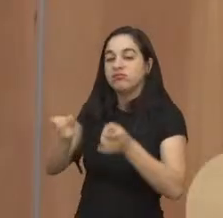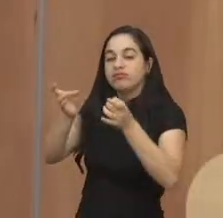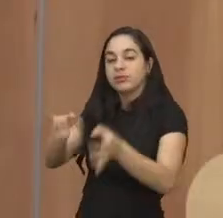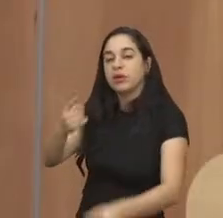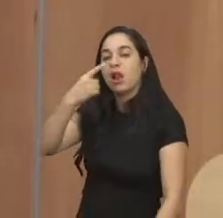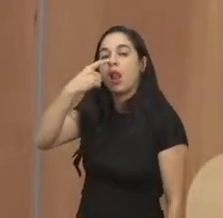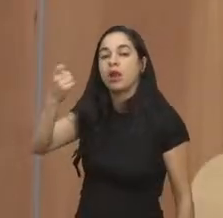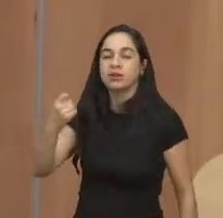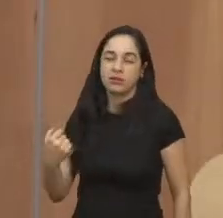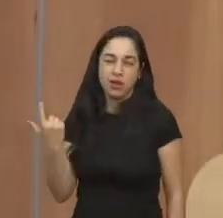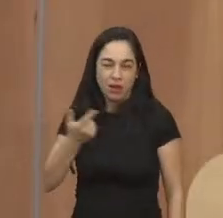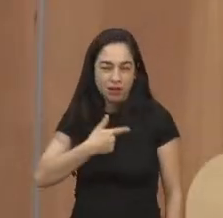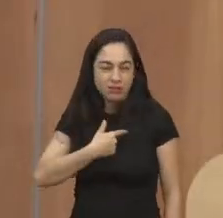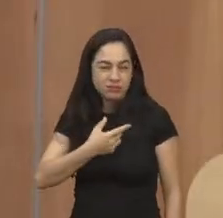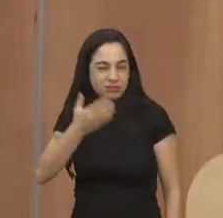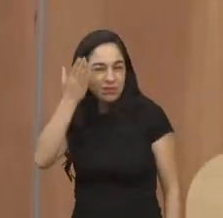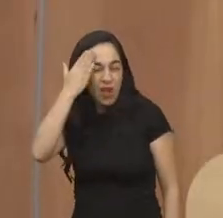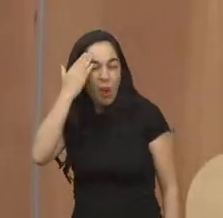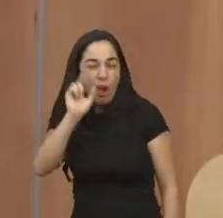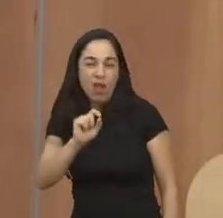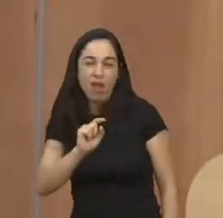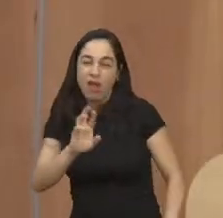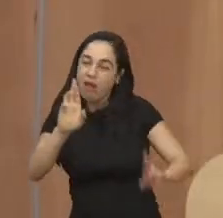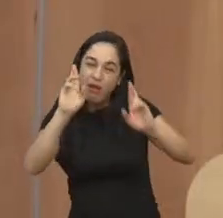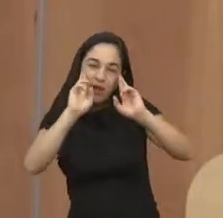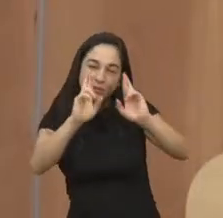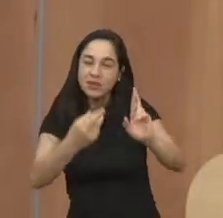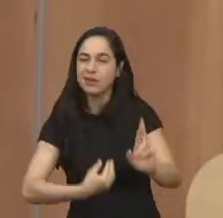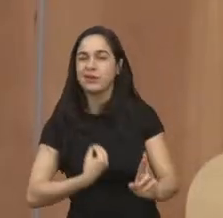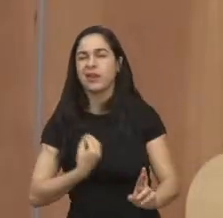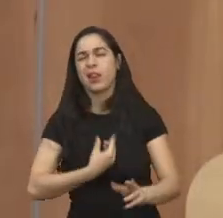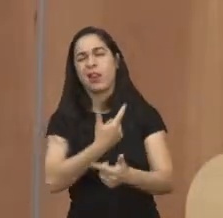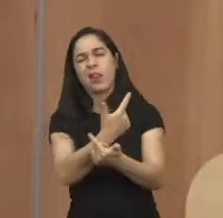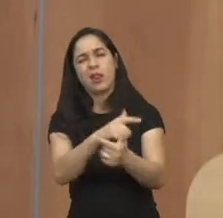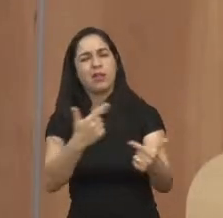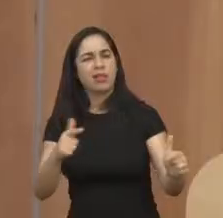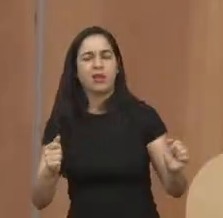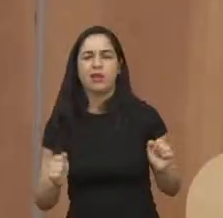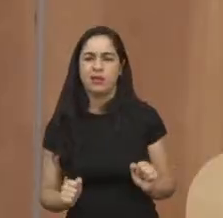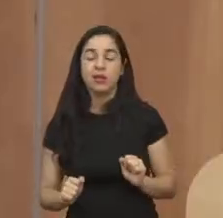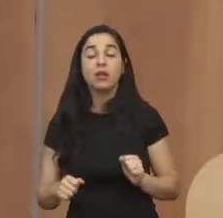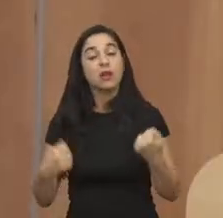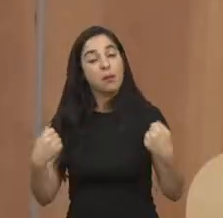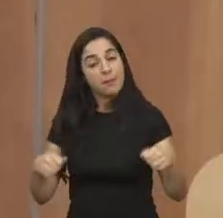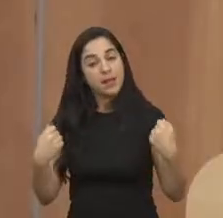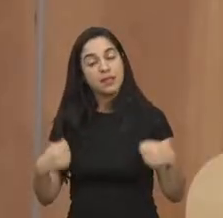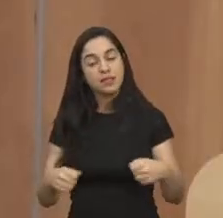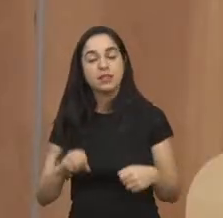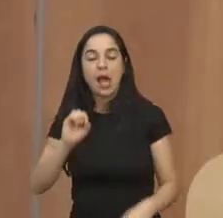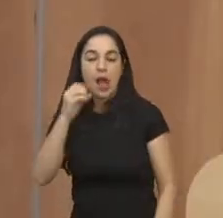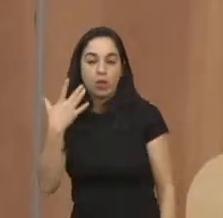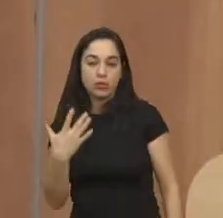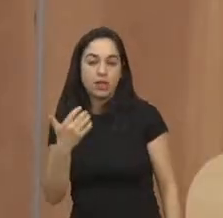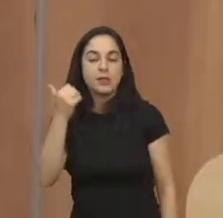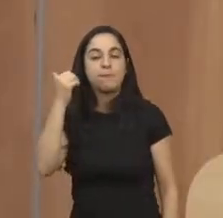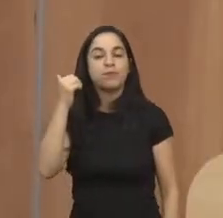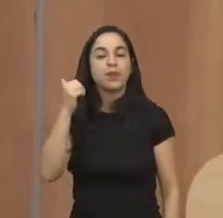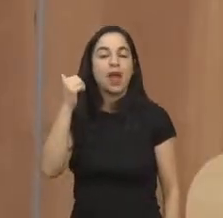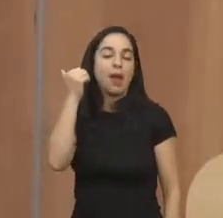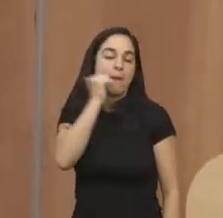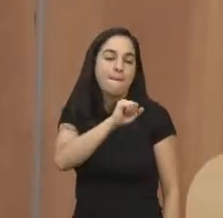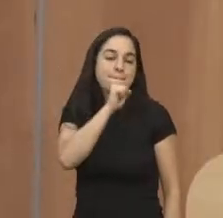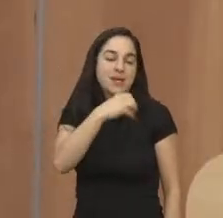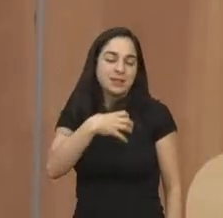um total desrespeito à vida, porque ali tem uma vida, né? E o processo de sepultamento é fundamental para que a mãe possa viver o luto, o familiar possa viver o luto e